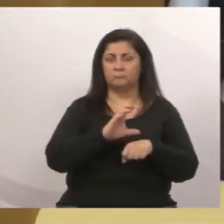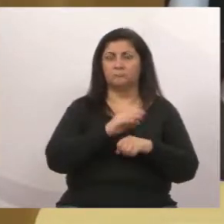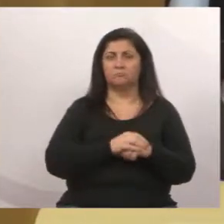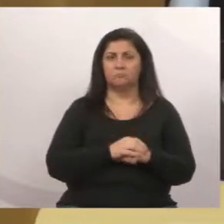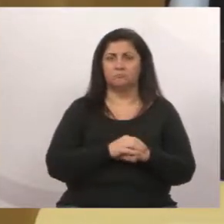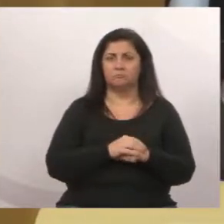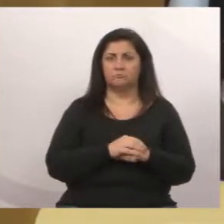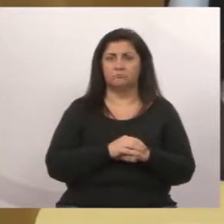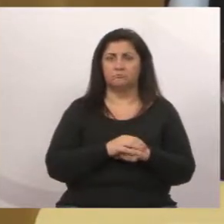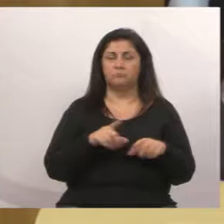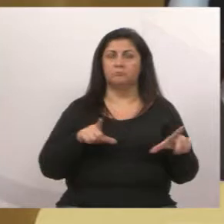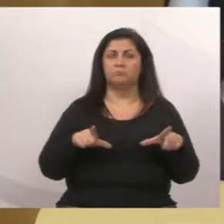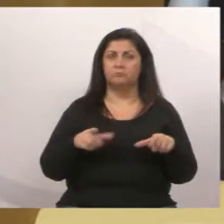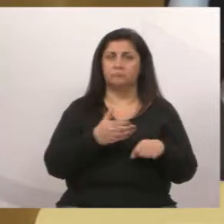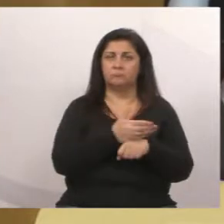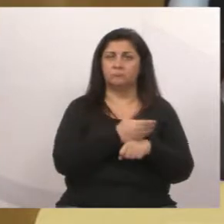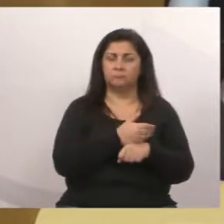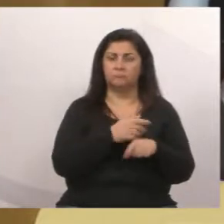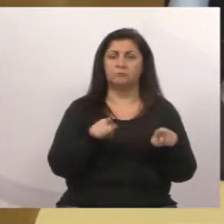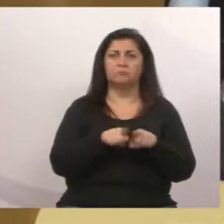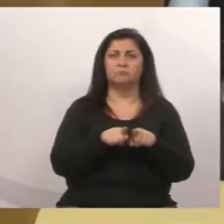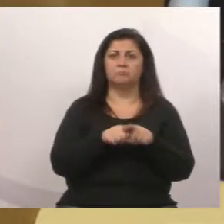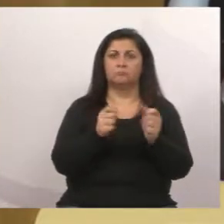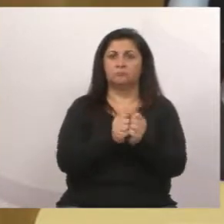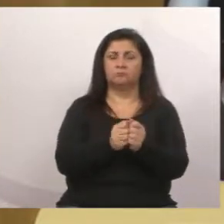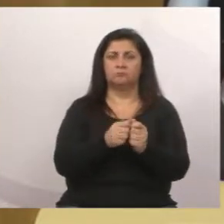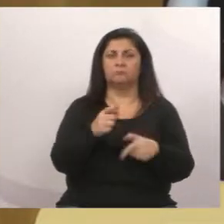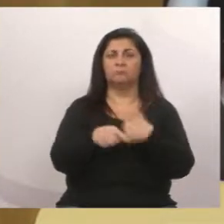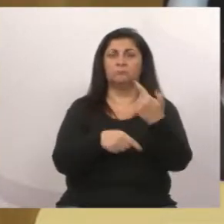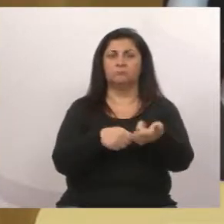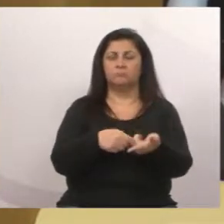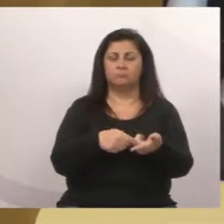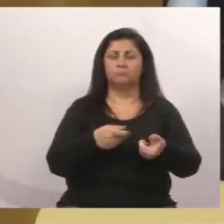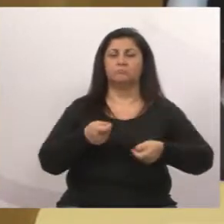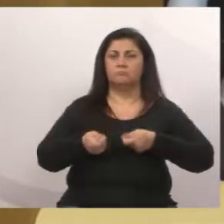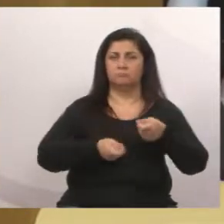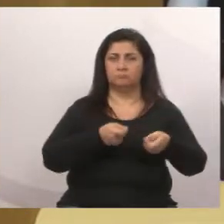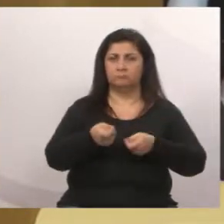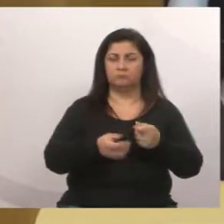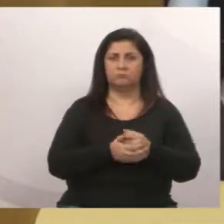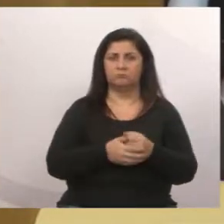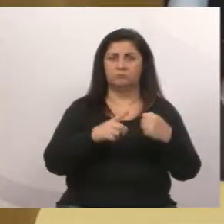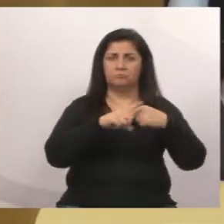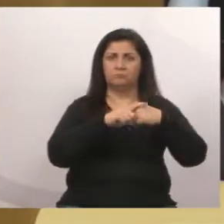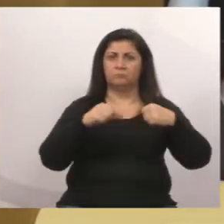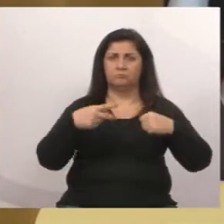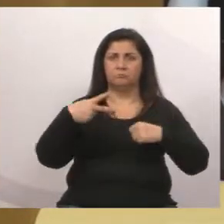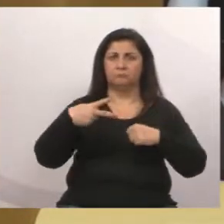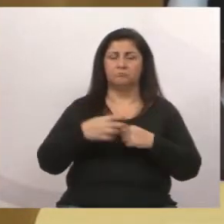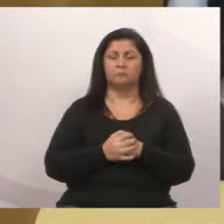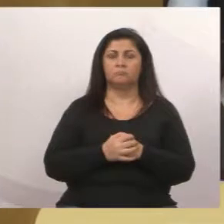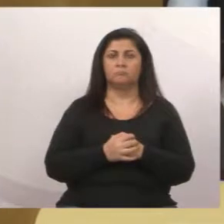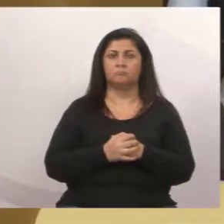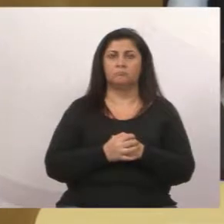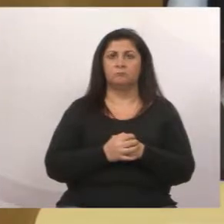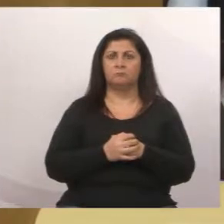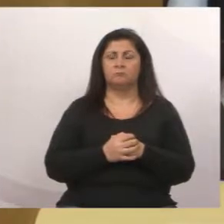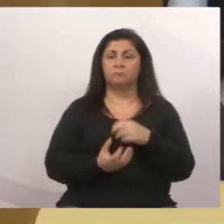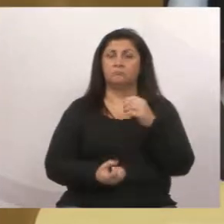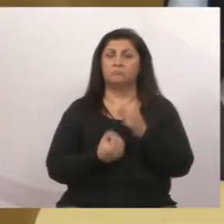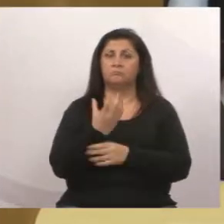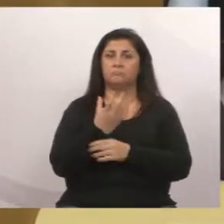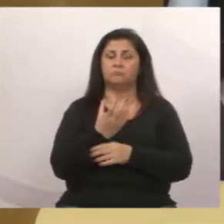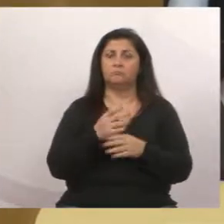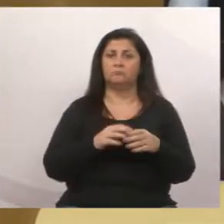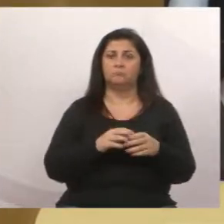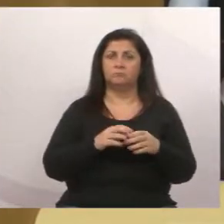prévia, concomitante e posterior aos atos administrativos. Artigo 2º, fica criado no quadro